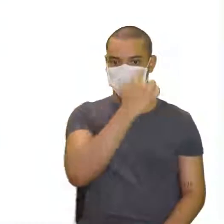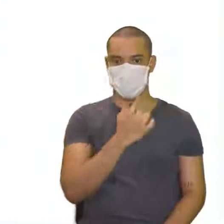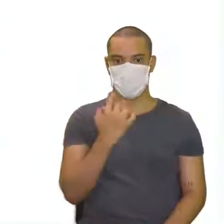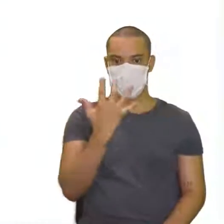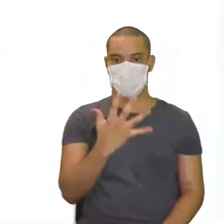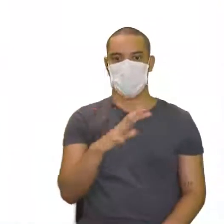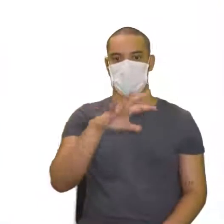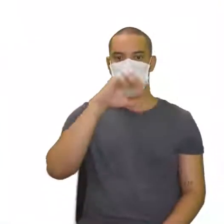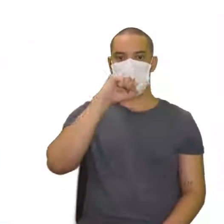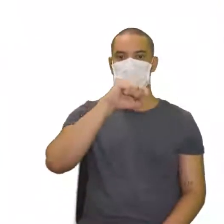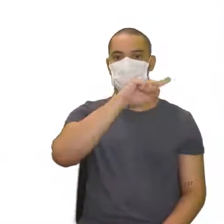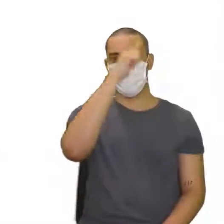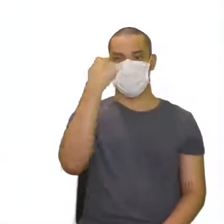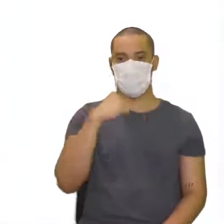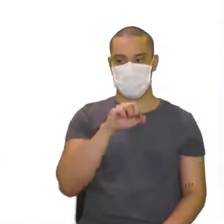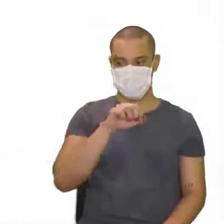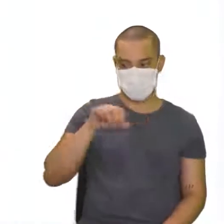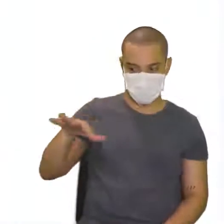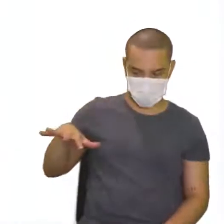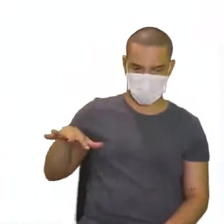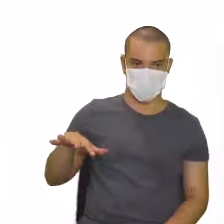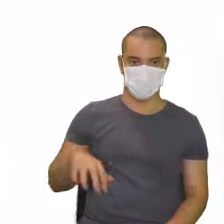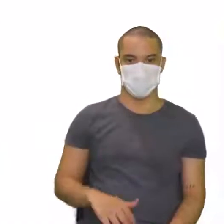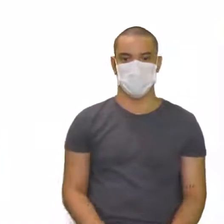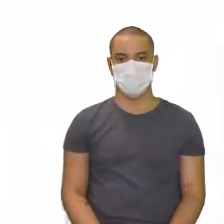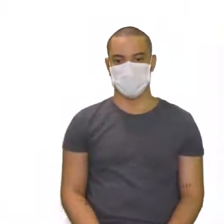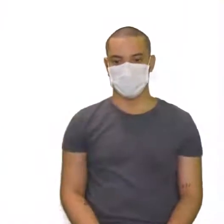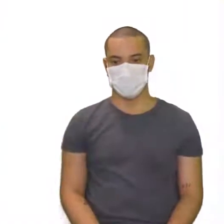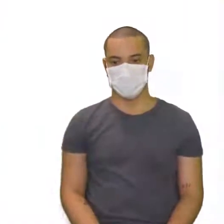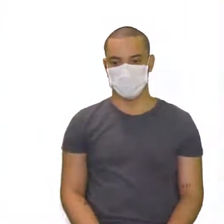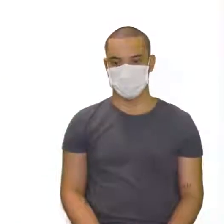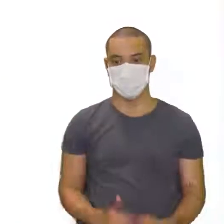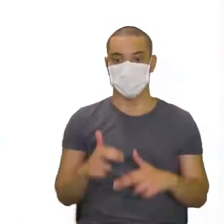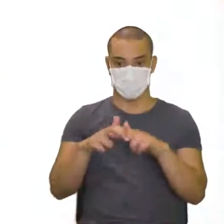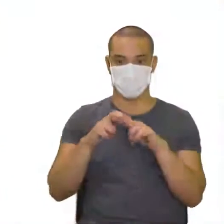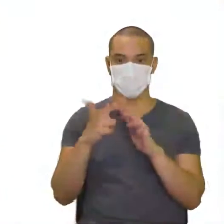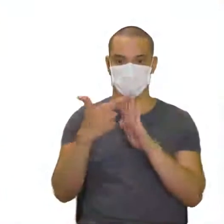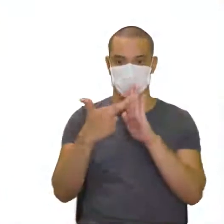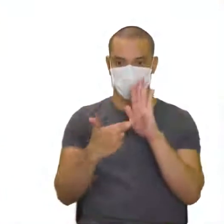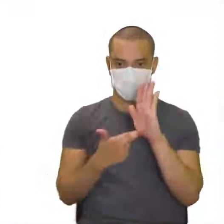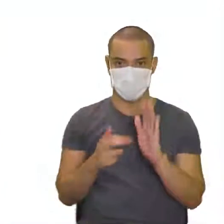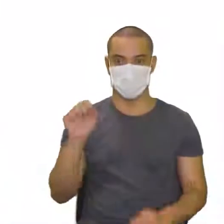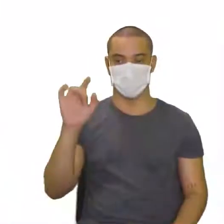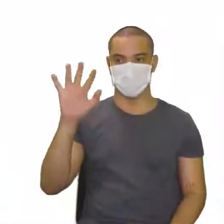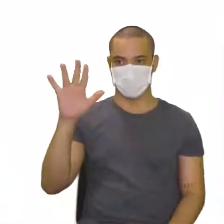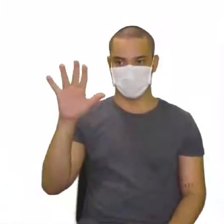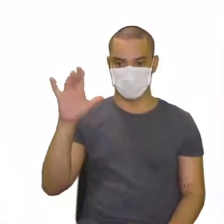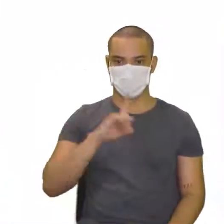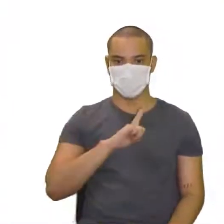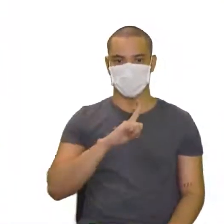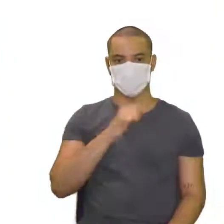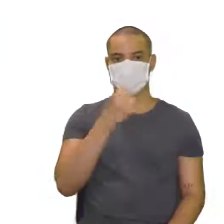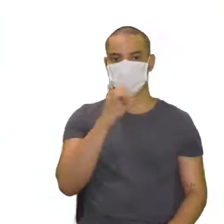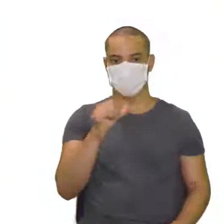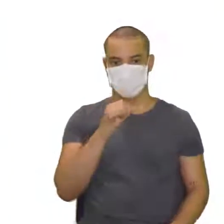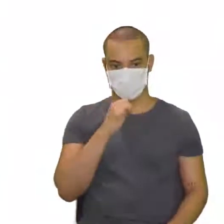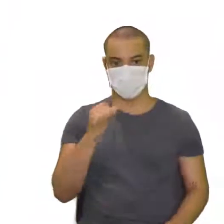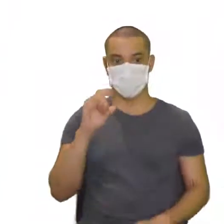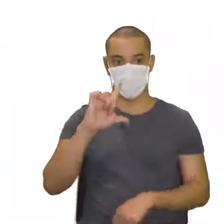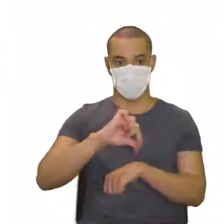magnética saindo do plano, ok? Então aqui pela regra da mão direita, corrente no sentido